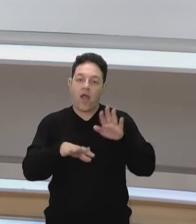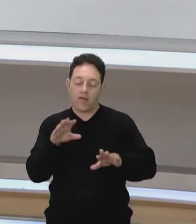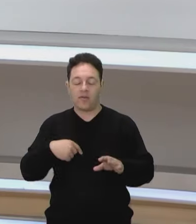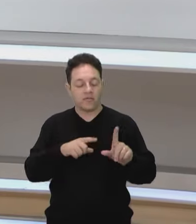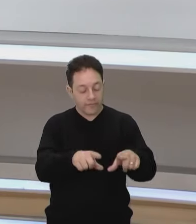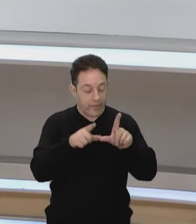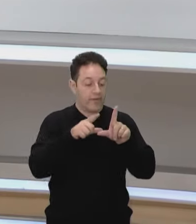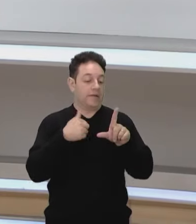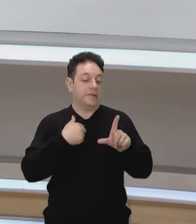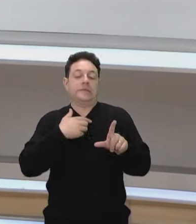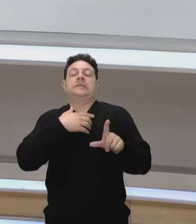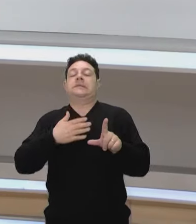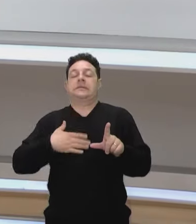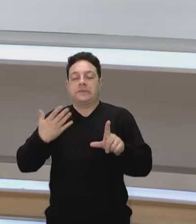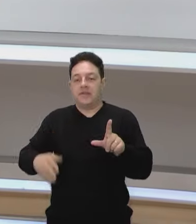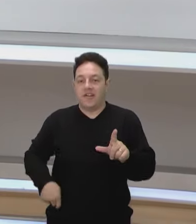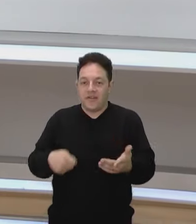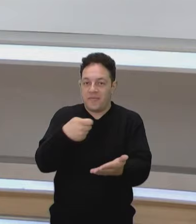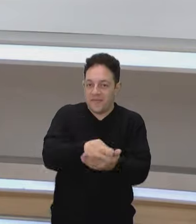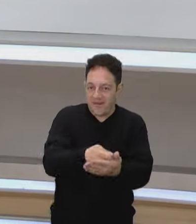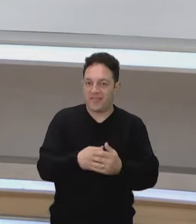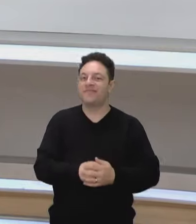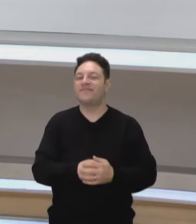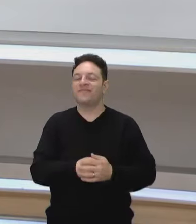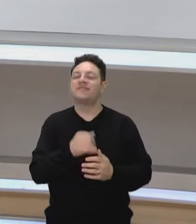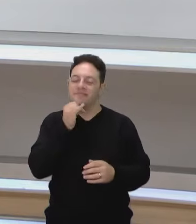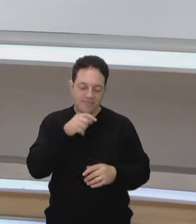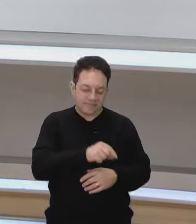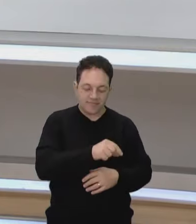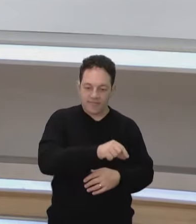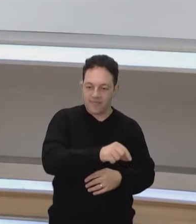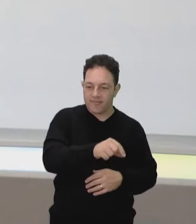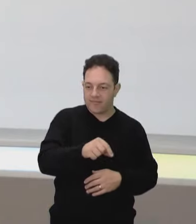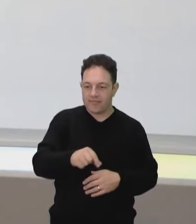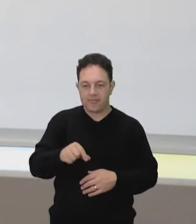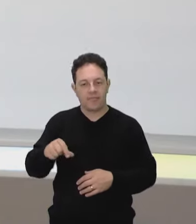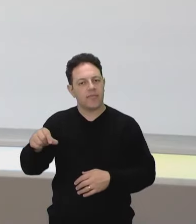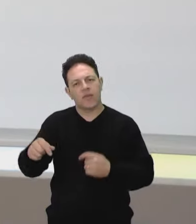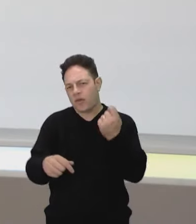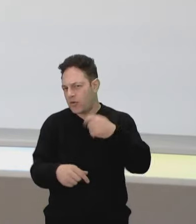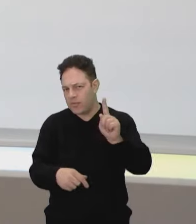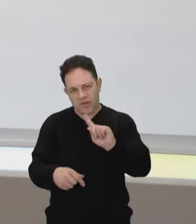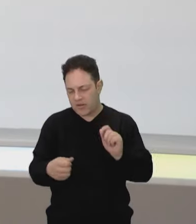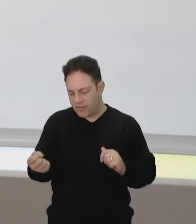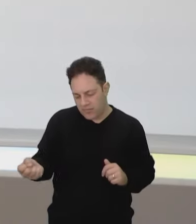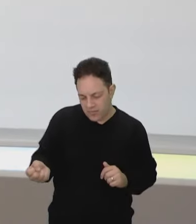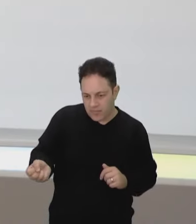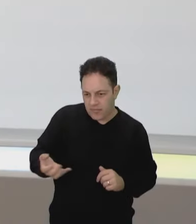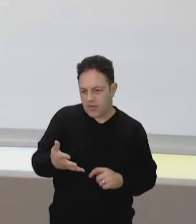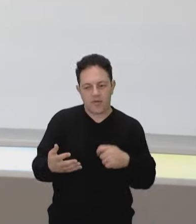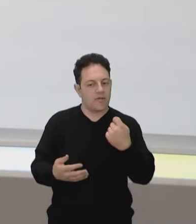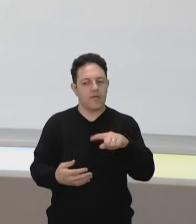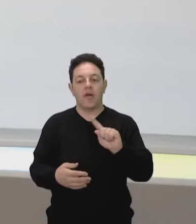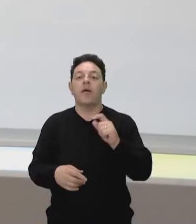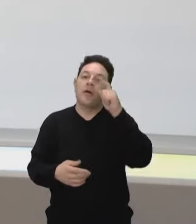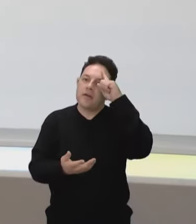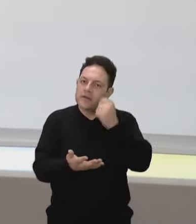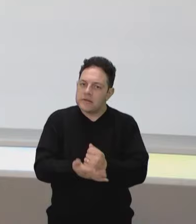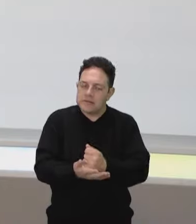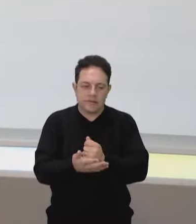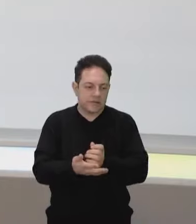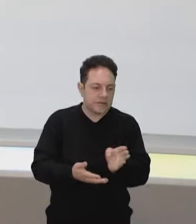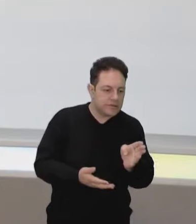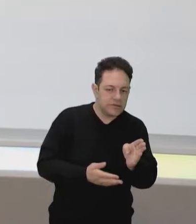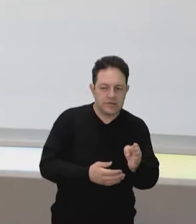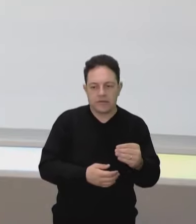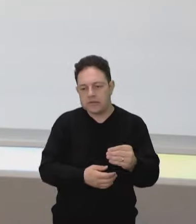gasto. Então, no decorrer do jogo, para eles irem avançando as casinhas, não precisava de dado nem nada, era a tomada de decisão deles